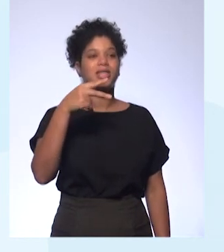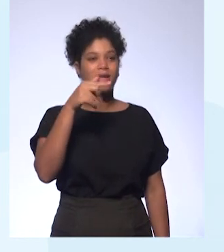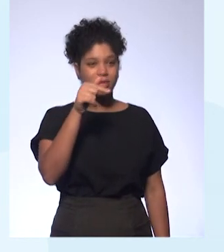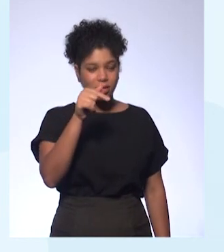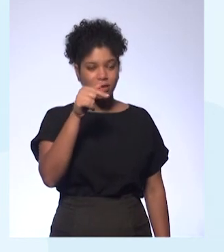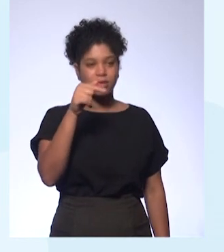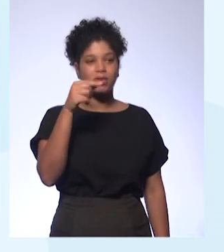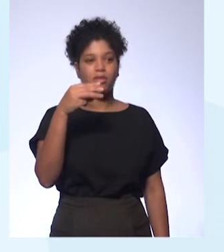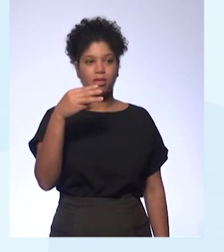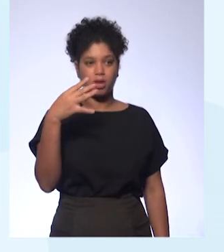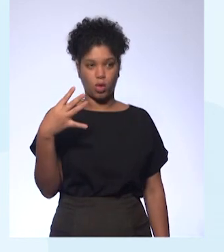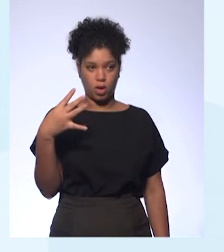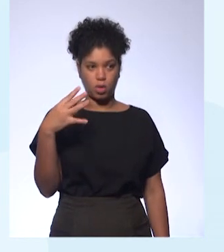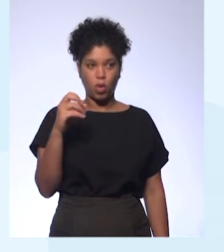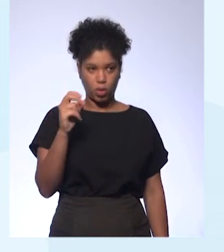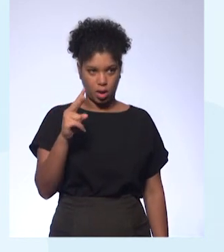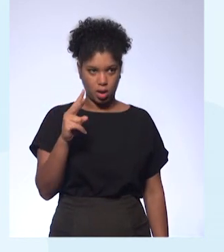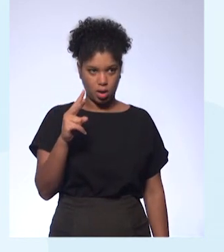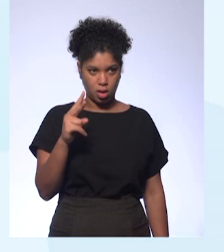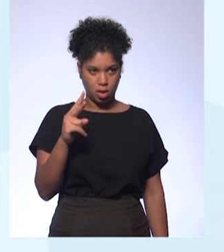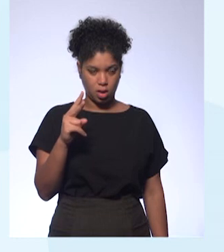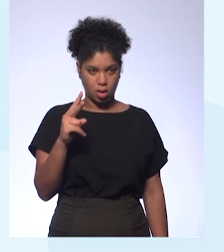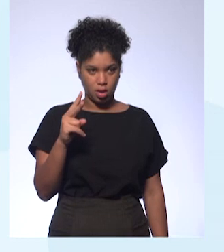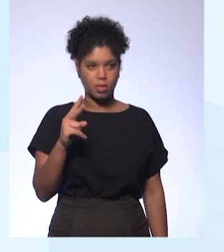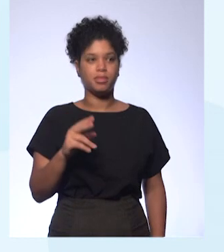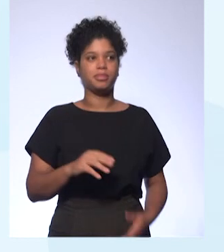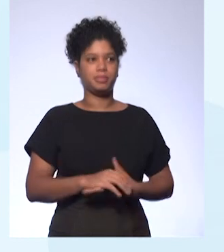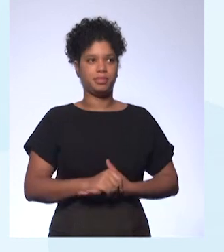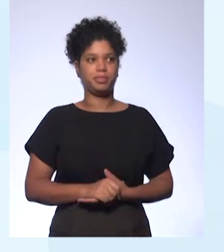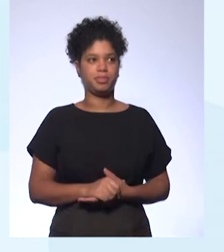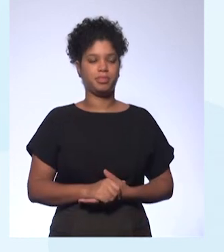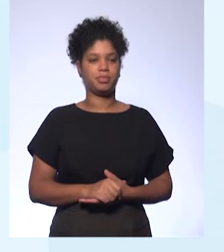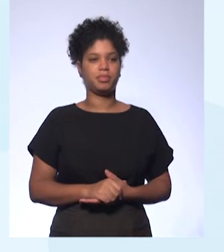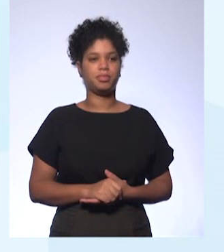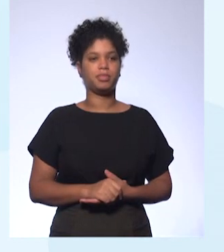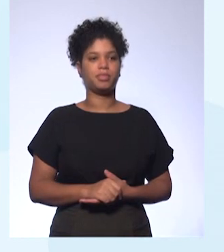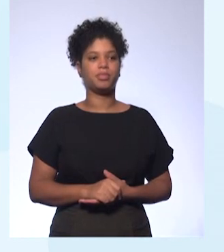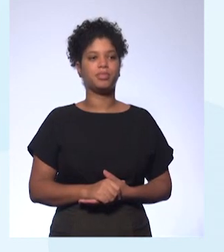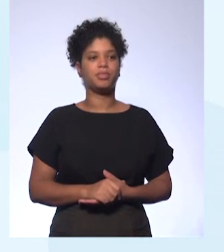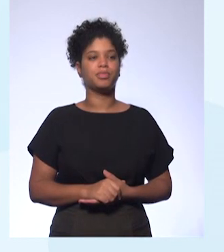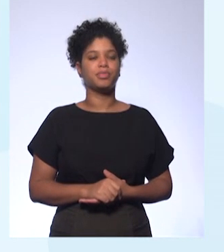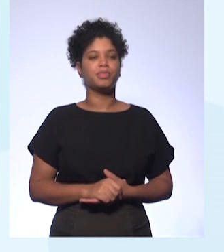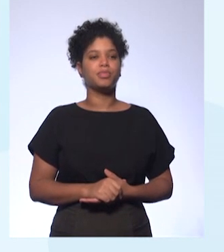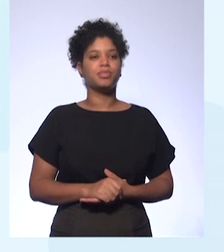734. Ok? Aí temos.